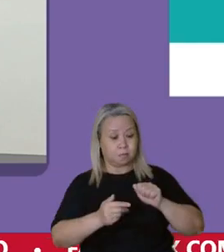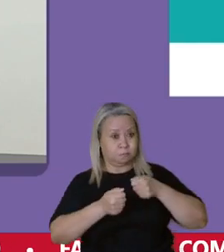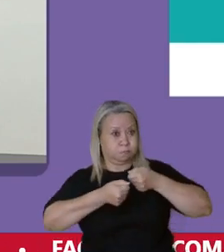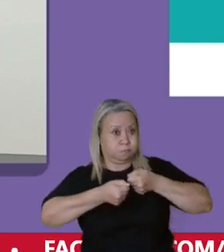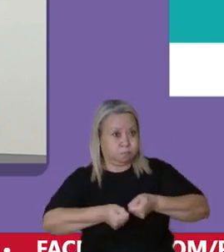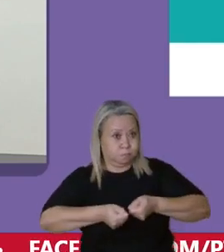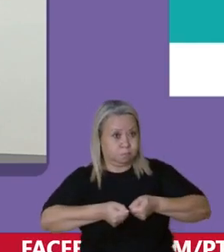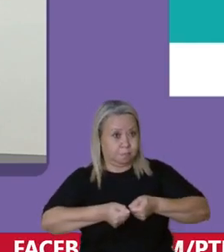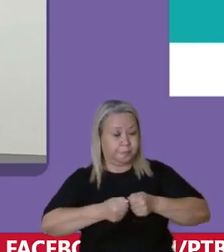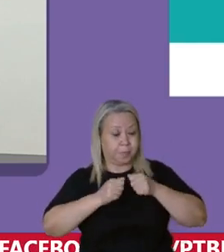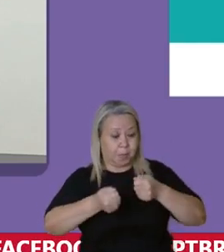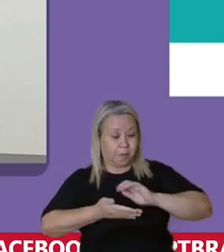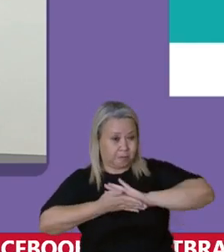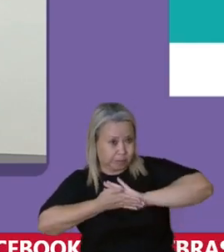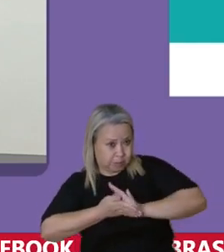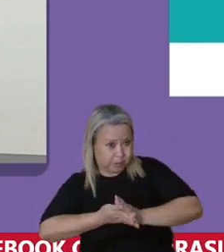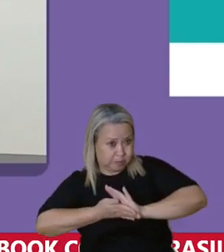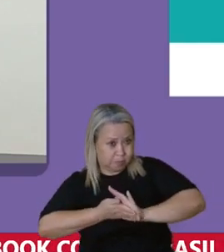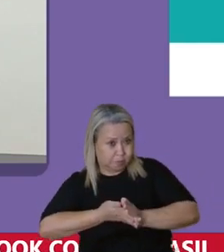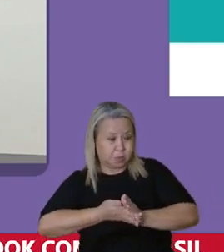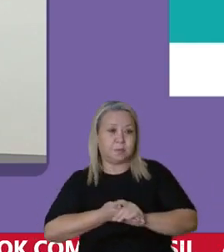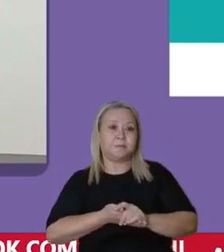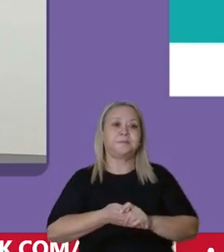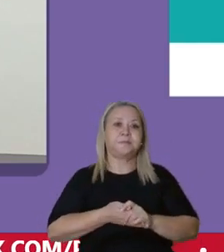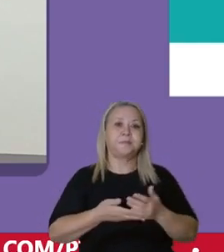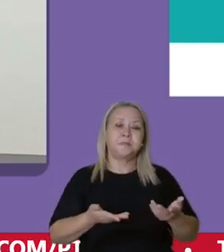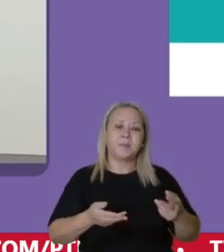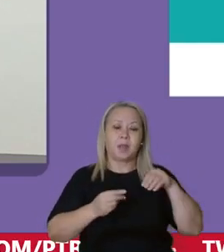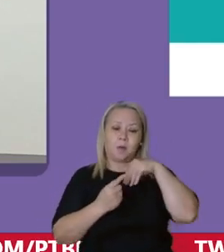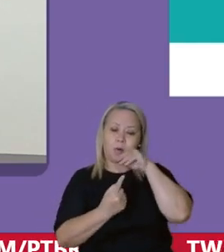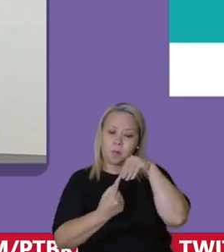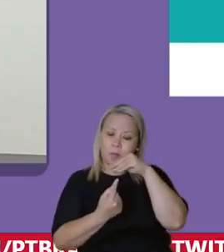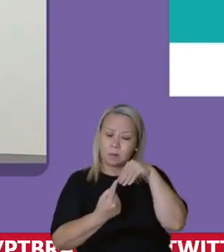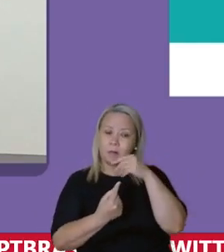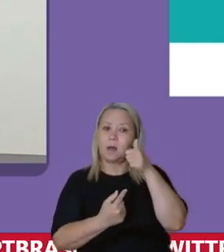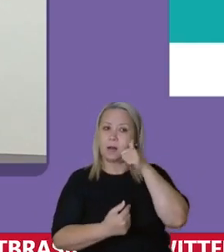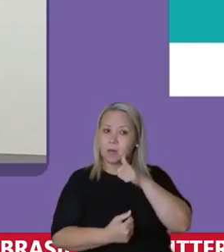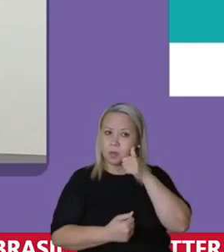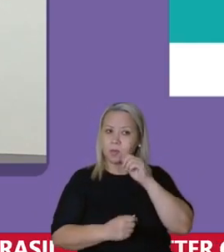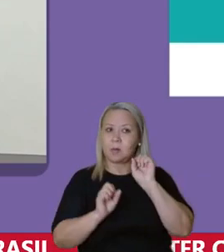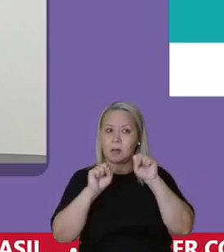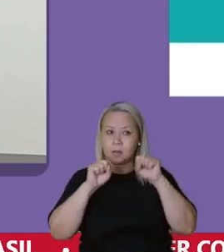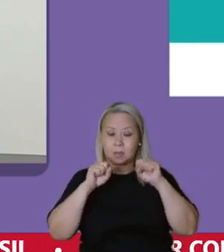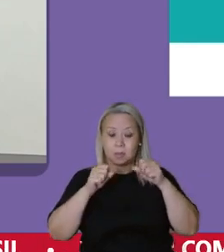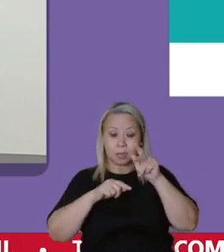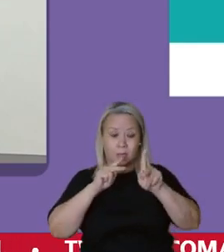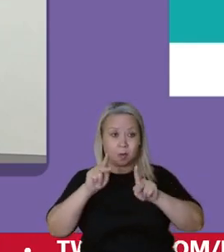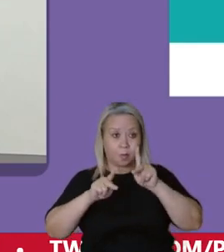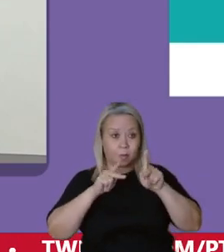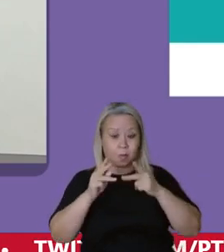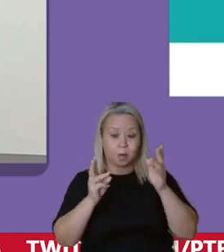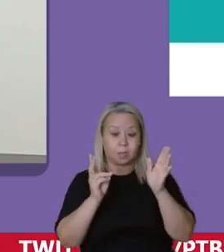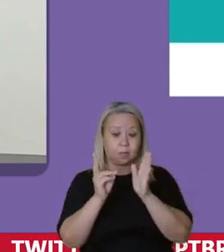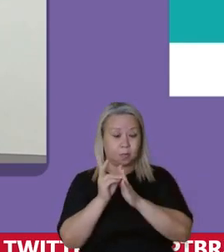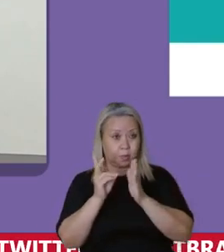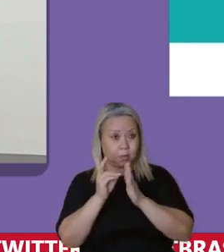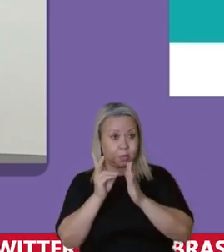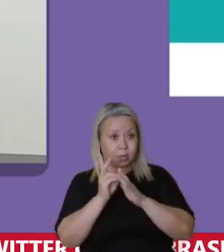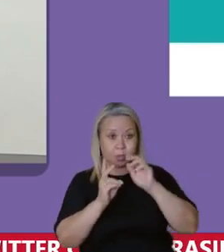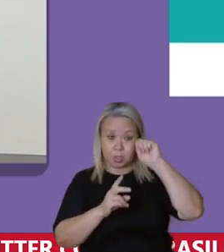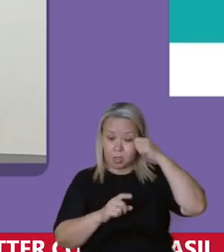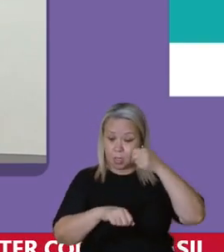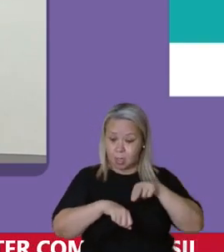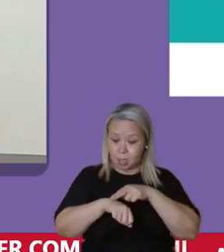reforça essas opressões, reforça a vulnerabilidade das mulheres, da população indígena, da população negra,